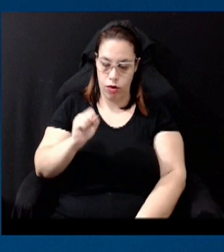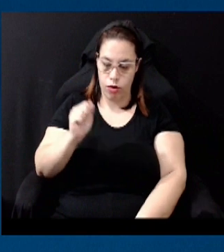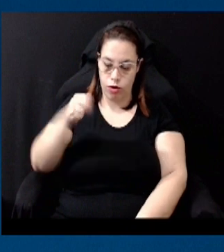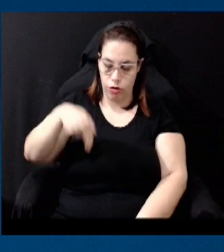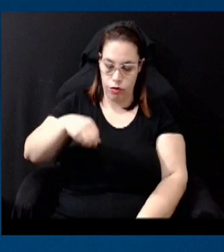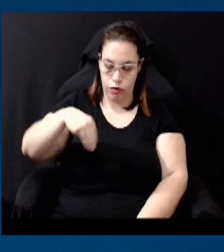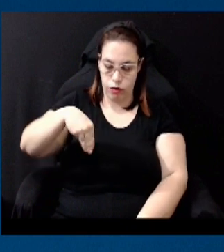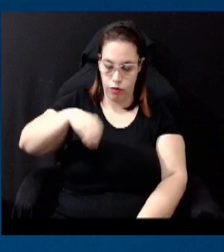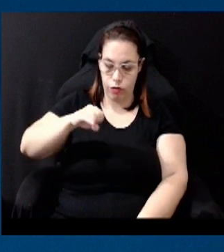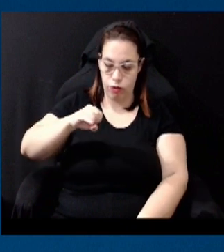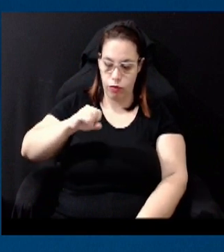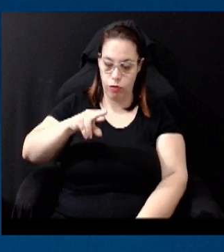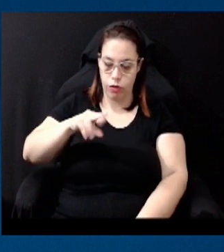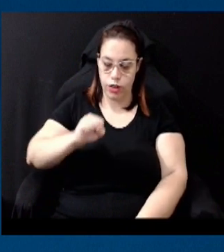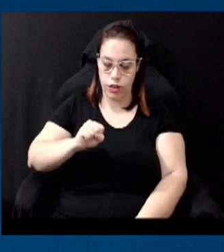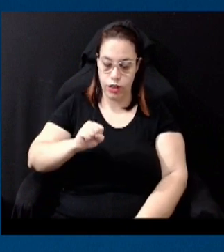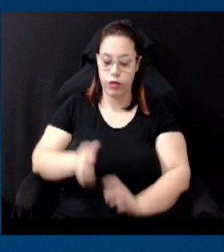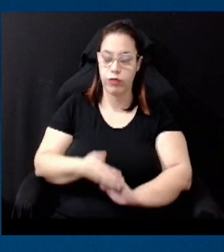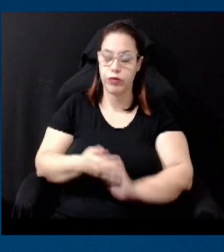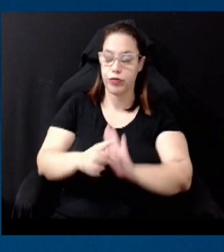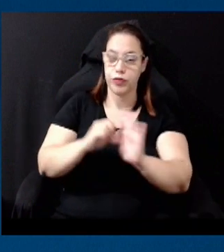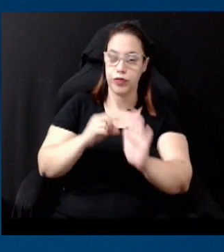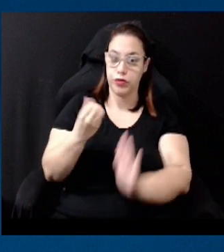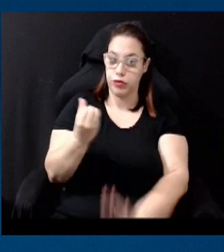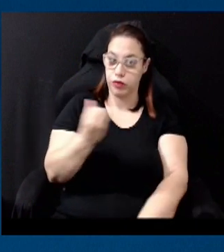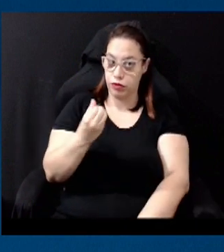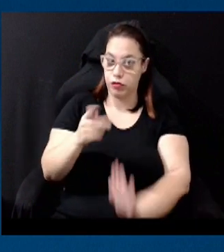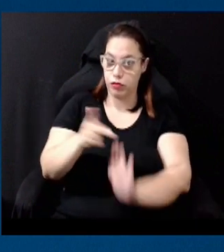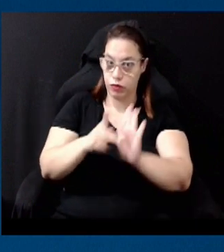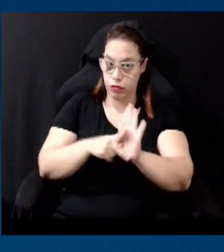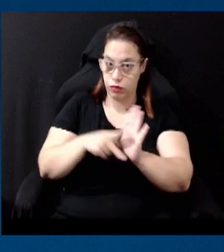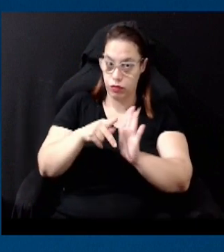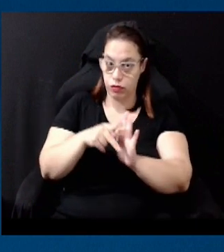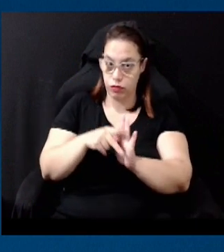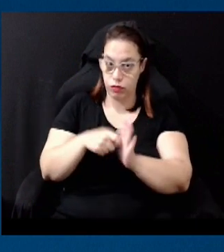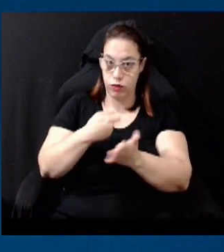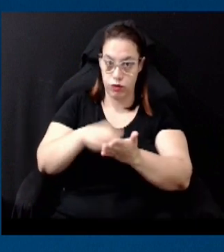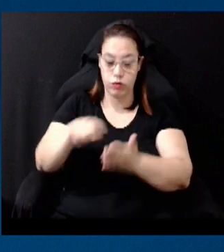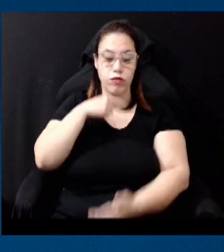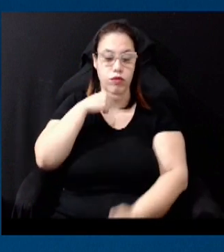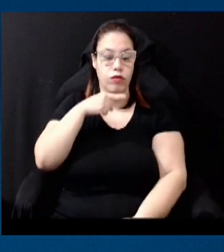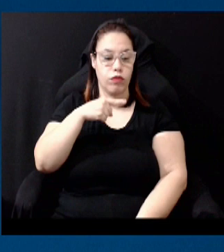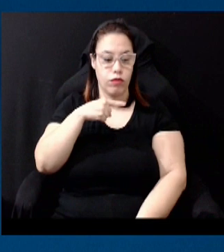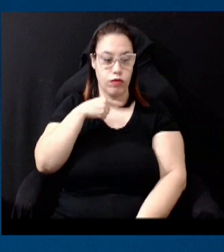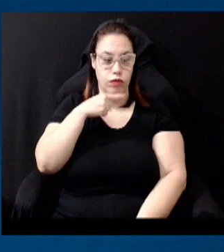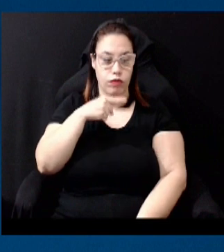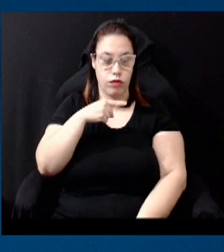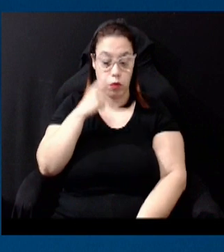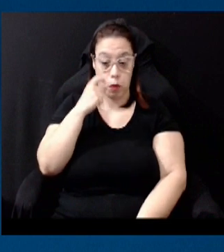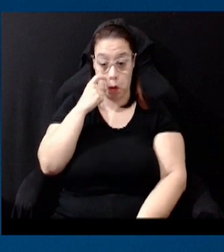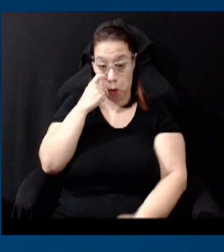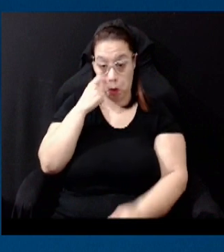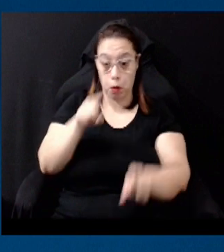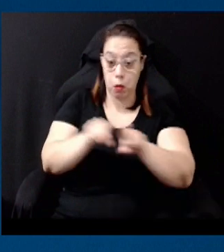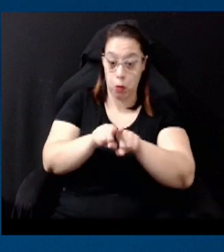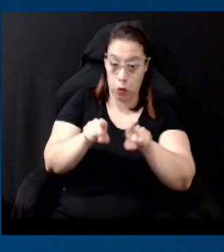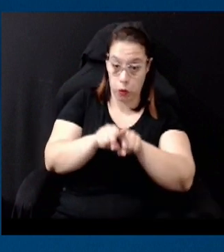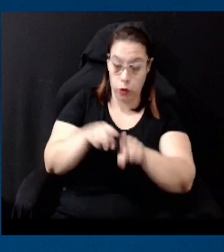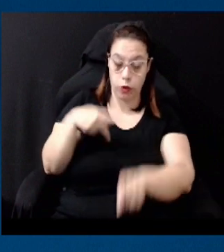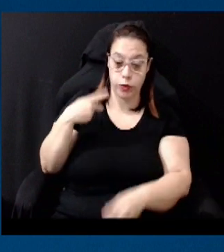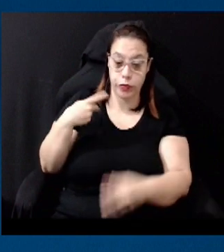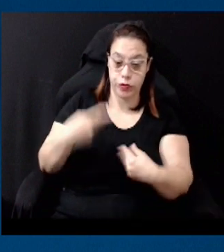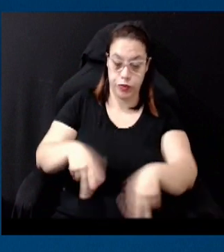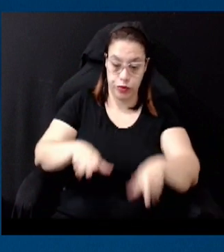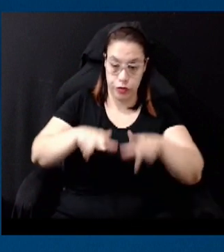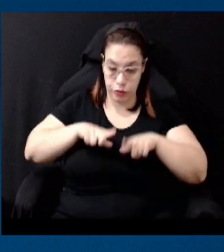Rolf. O item 6 é o projeto de autoria do vereador Eduardo Magoga, que também concede a medalha Exemplo